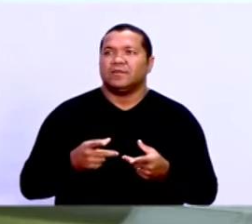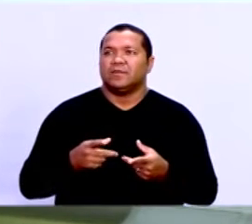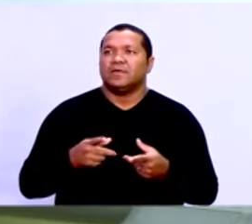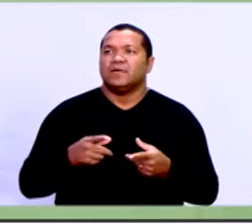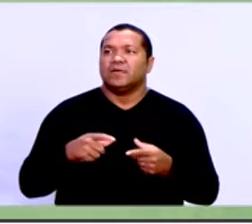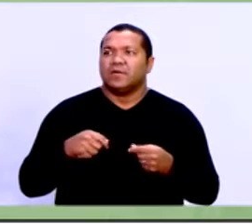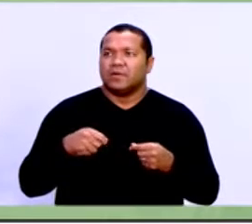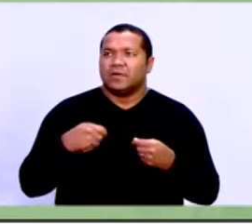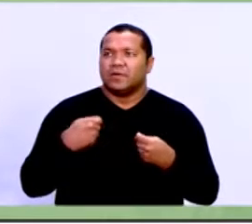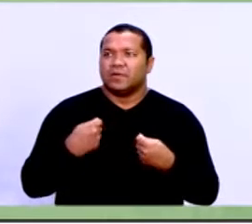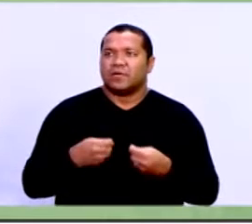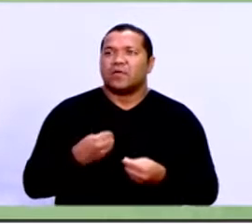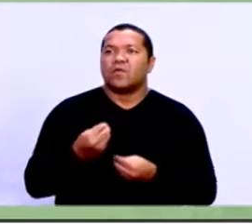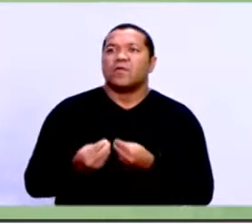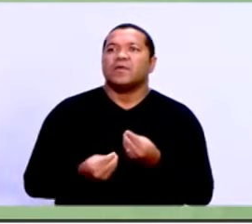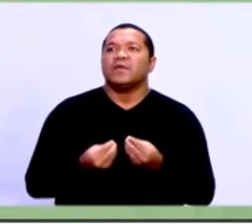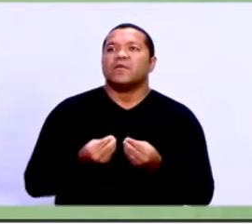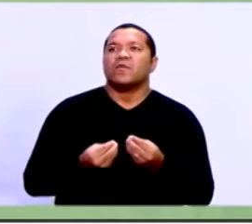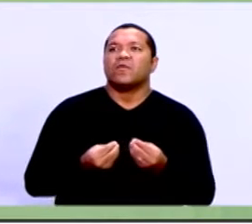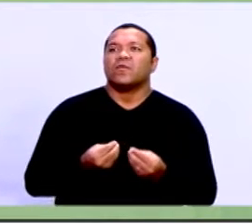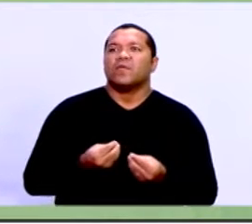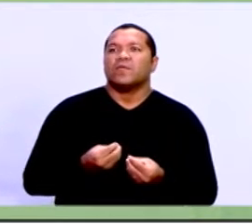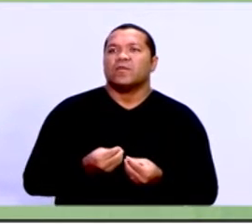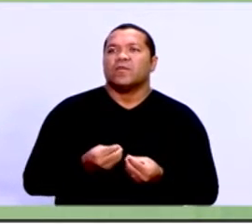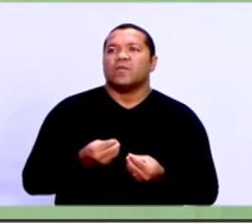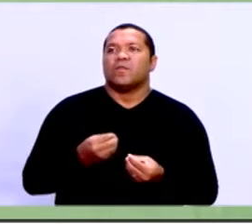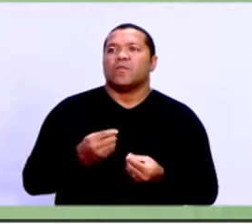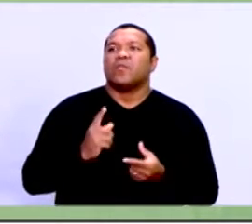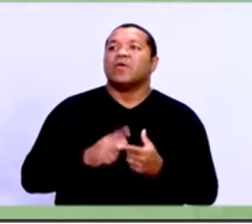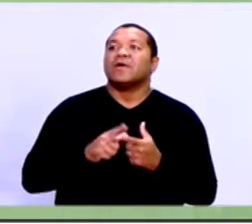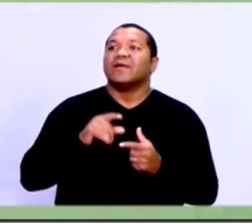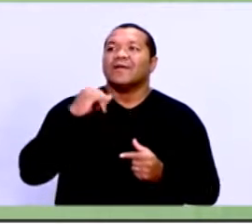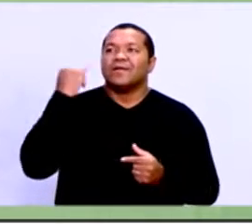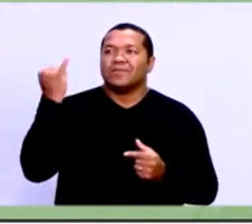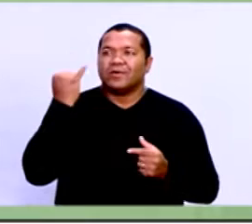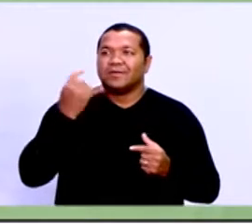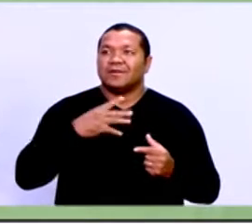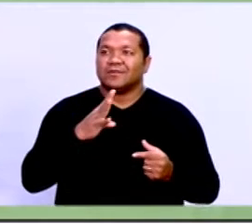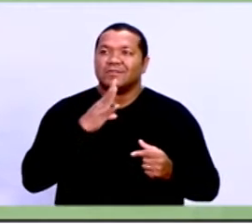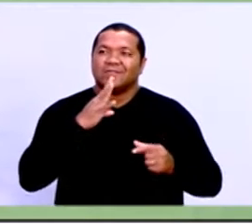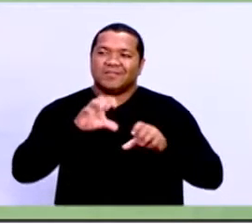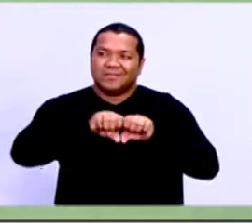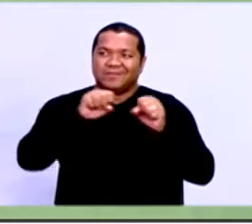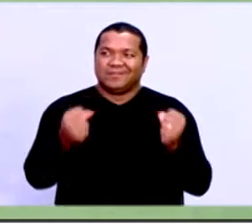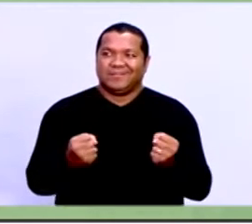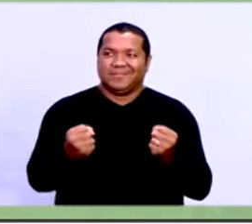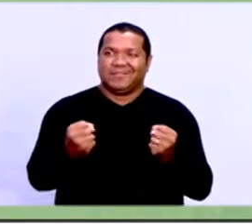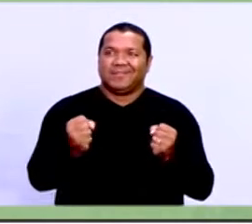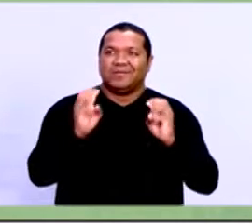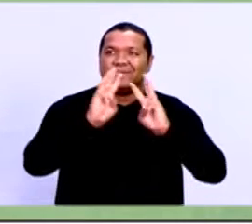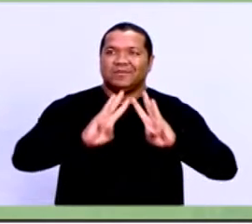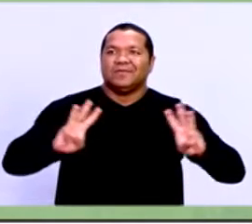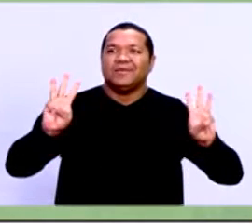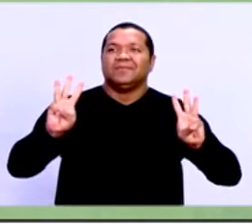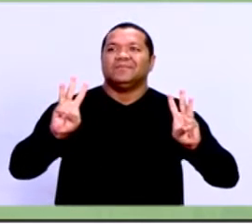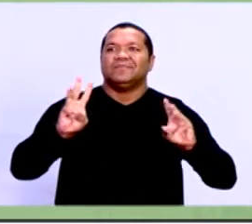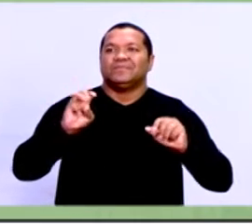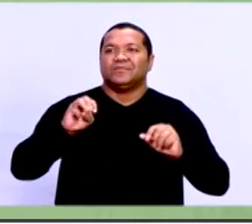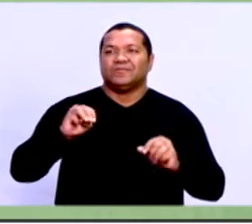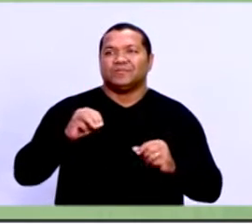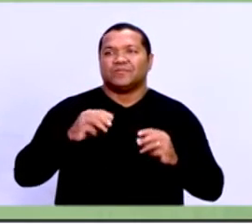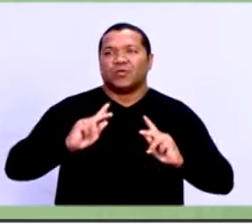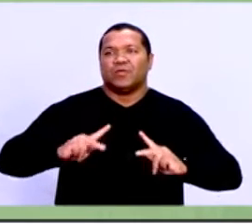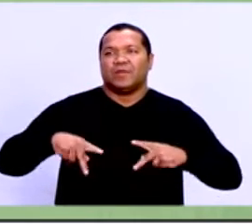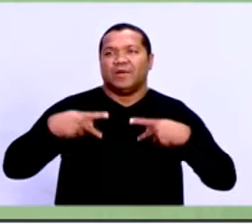compreender a importância de projetar um sistema identificar os requisitos